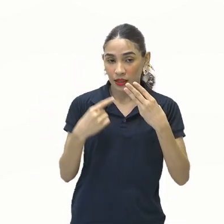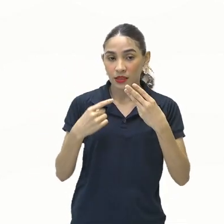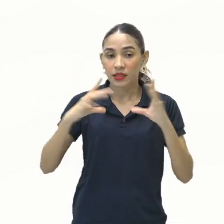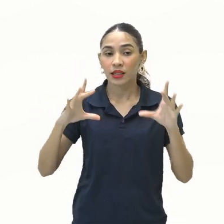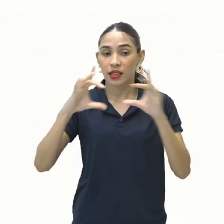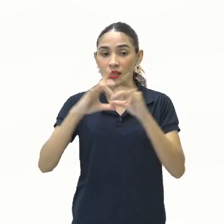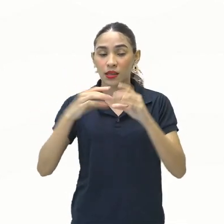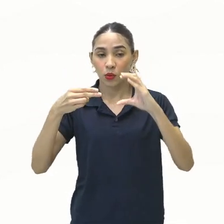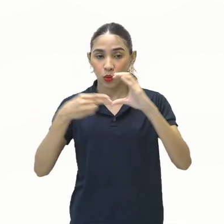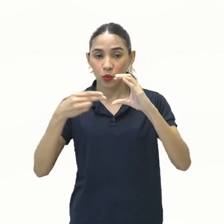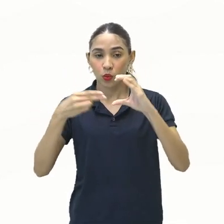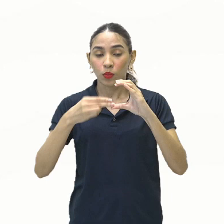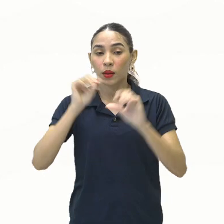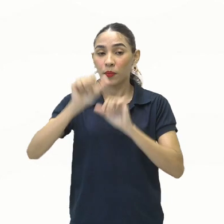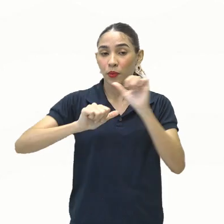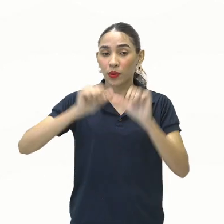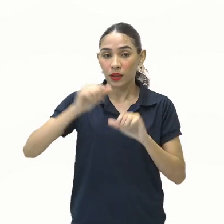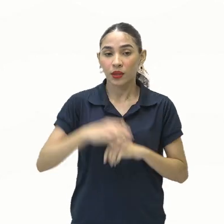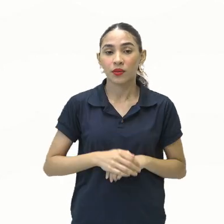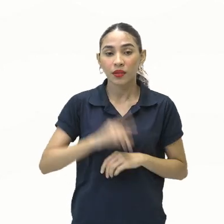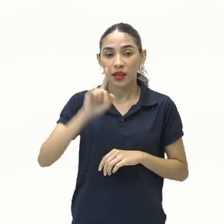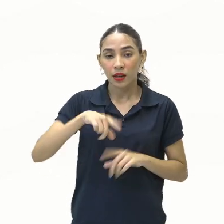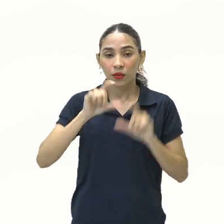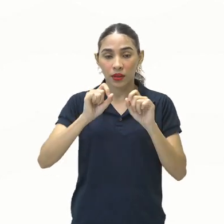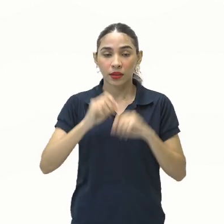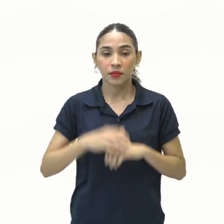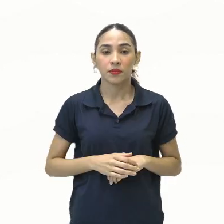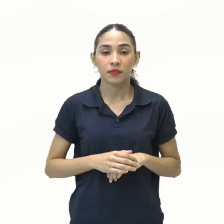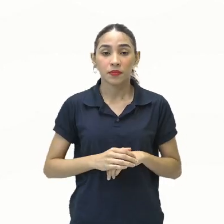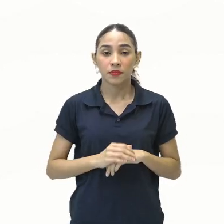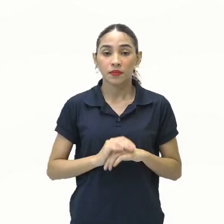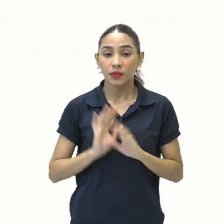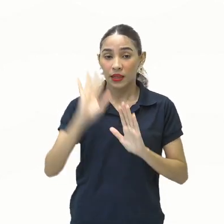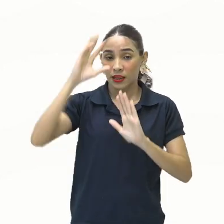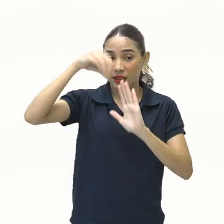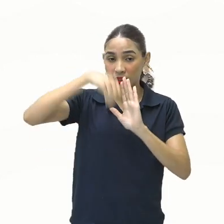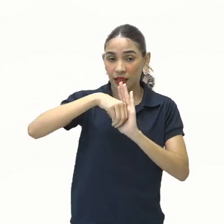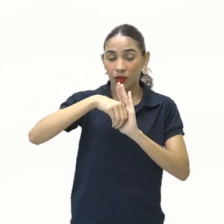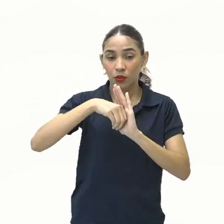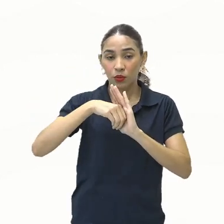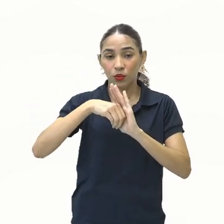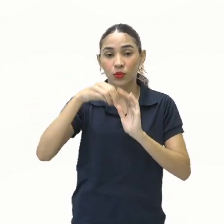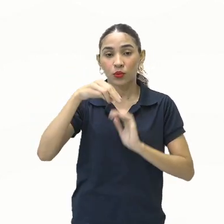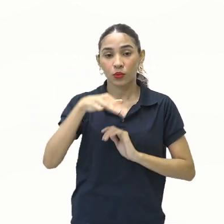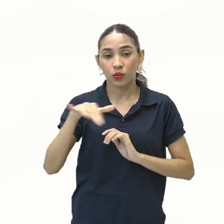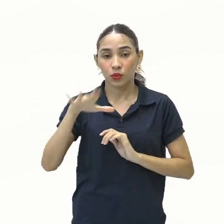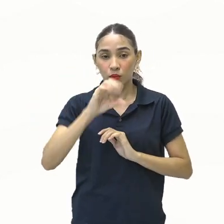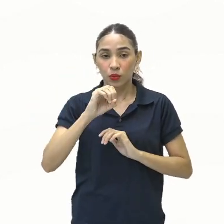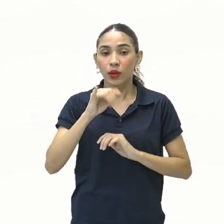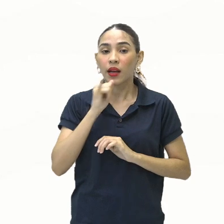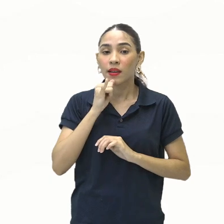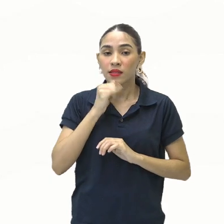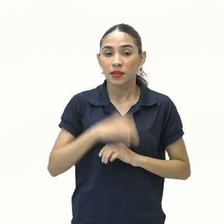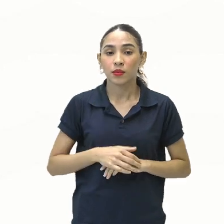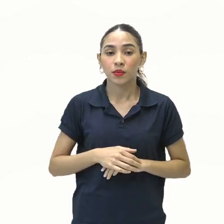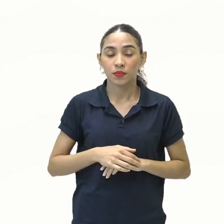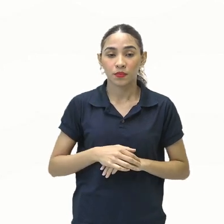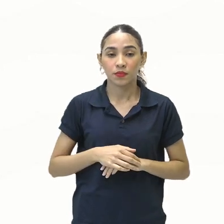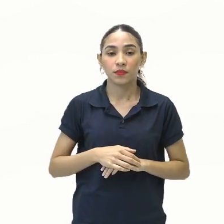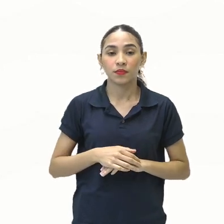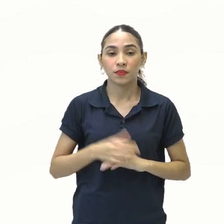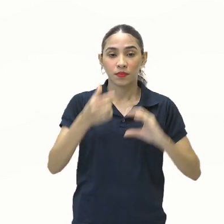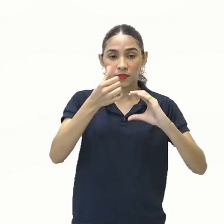duplas alternadas. Isso aqui é o núcleo aromático. Então, vamos aprender a desenhar 6